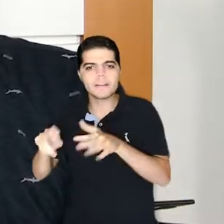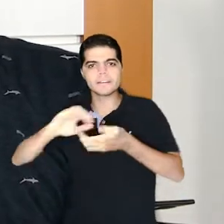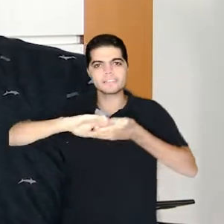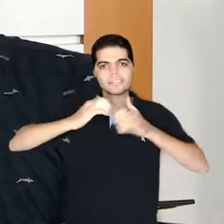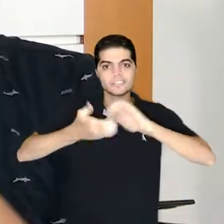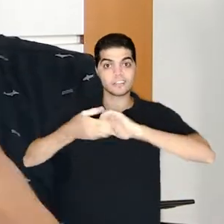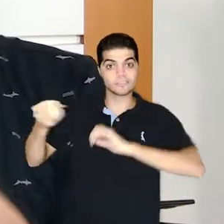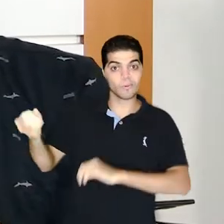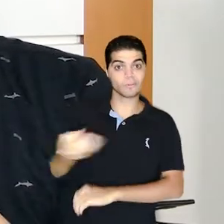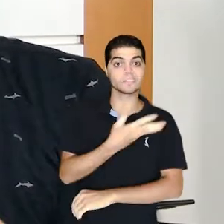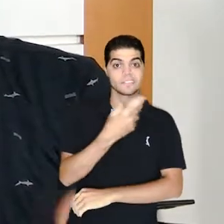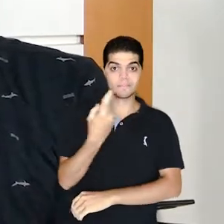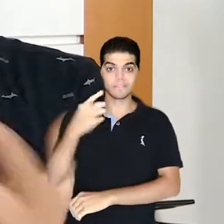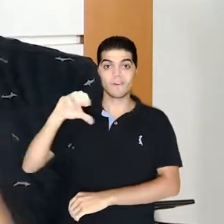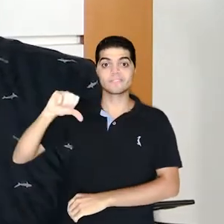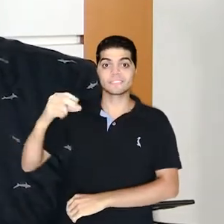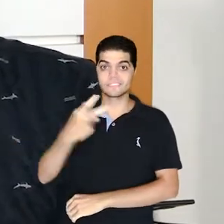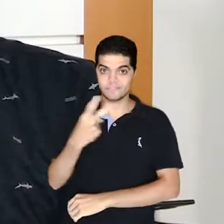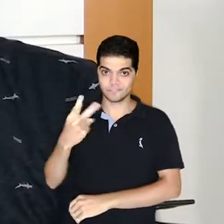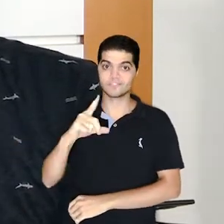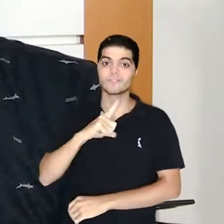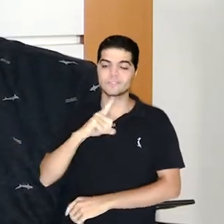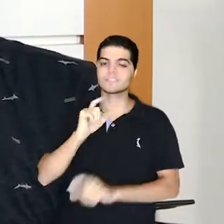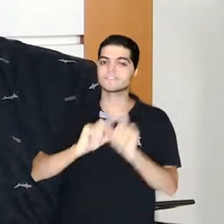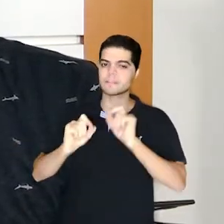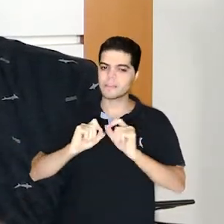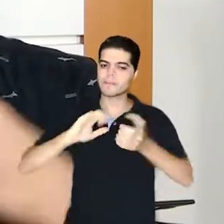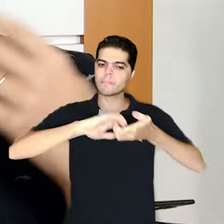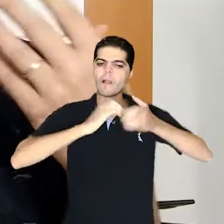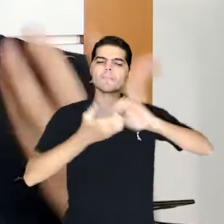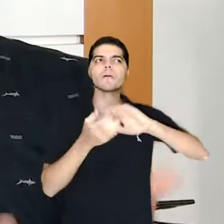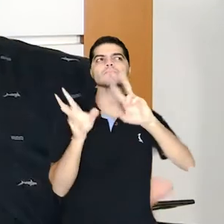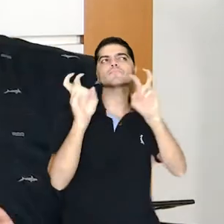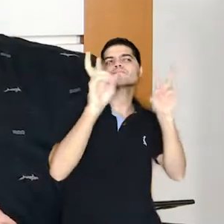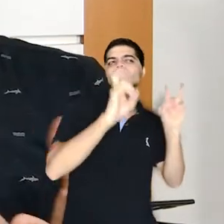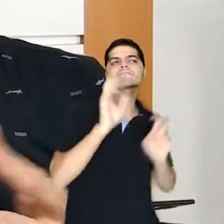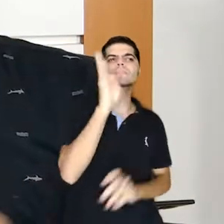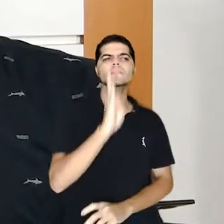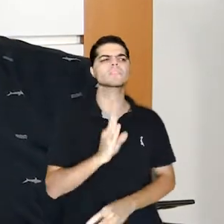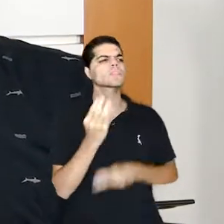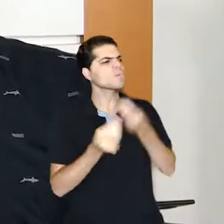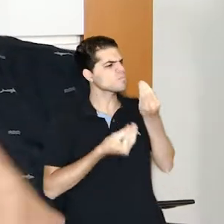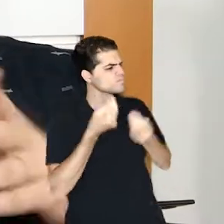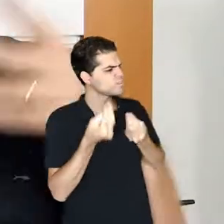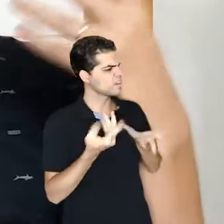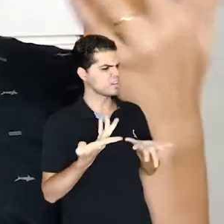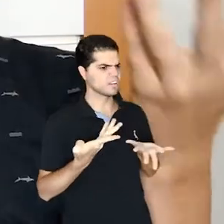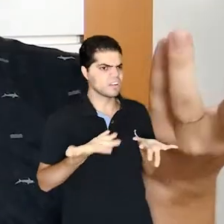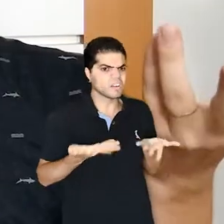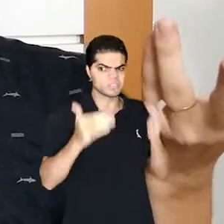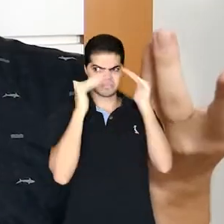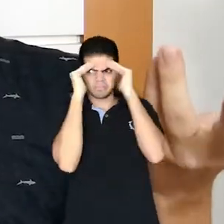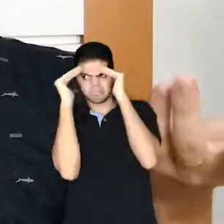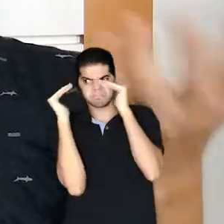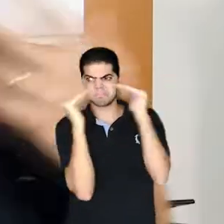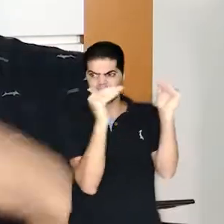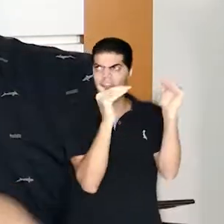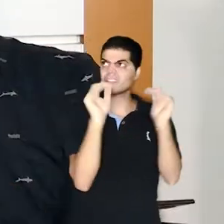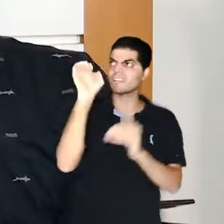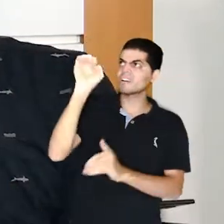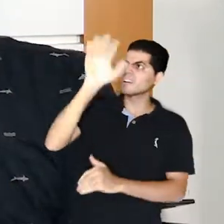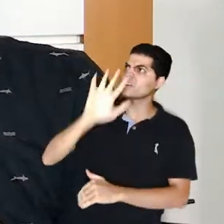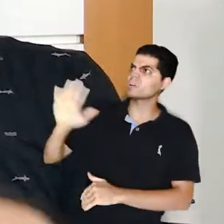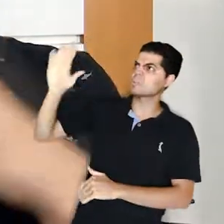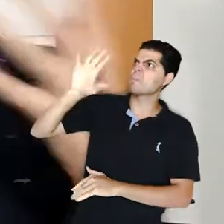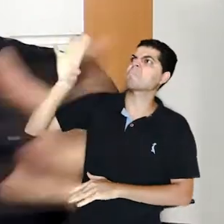1922, que passou a questionar um pouco da produção artística brasileira, pensando, ué, será que eu sou obrigado a seguir os padrões europeus? Eu não posso